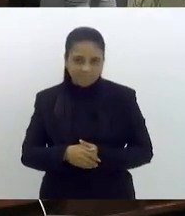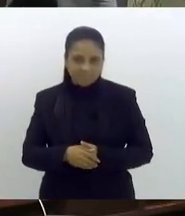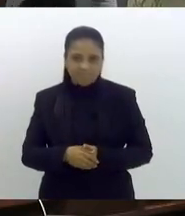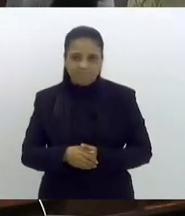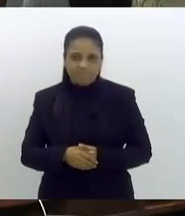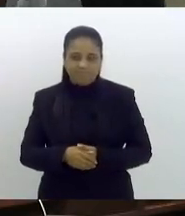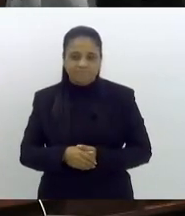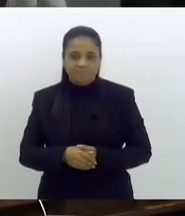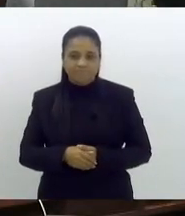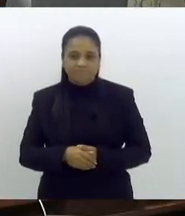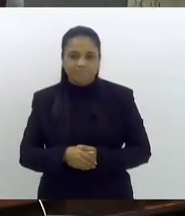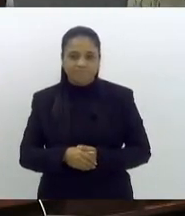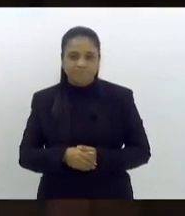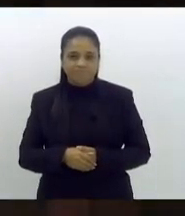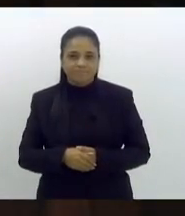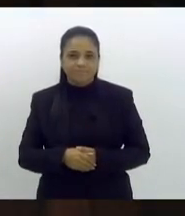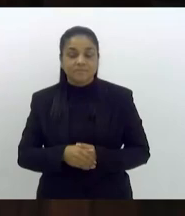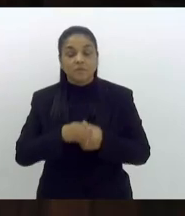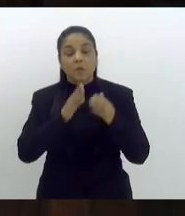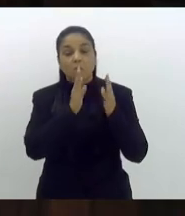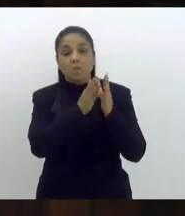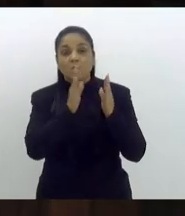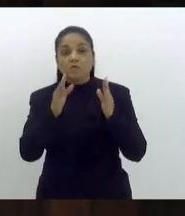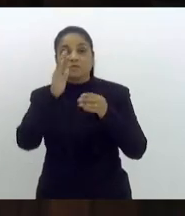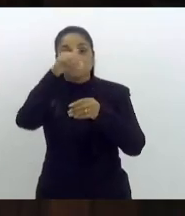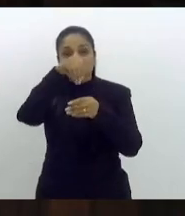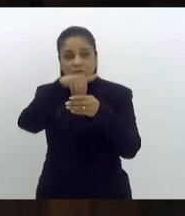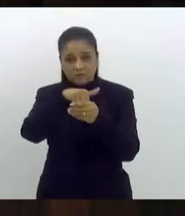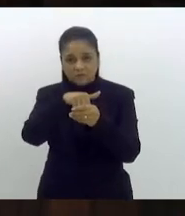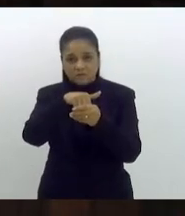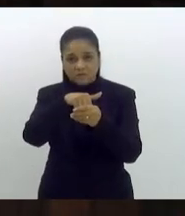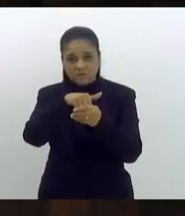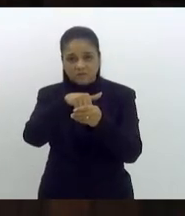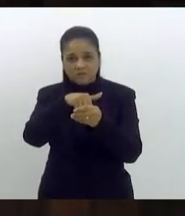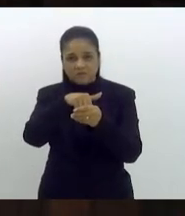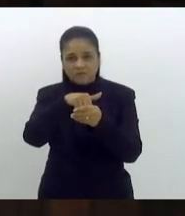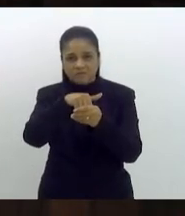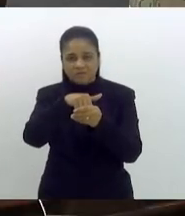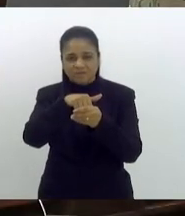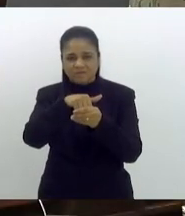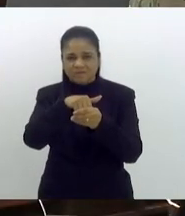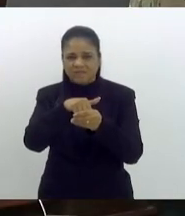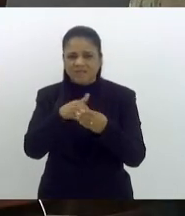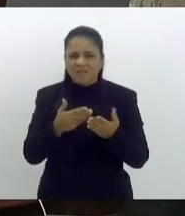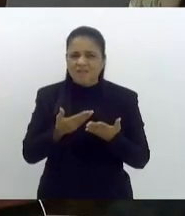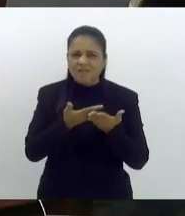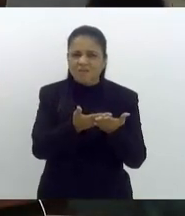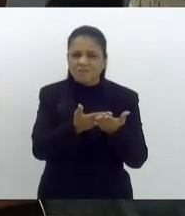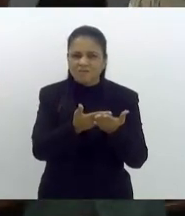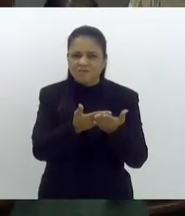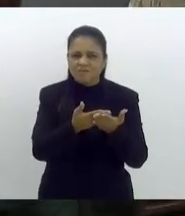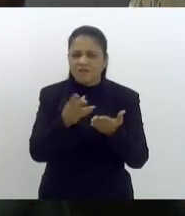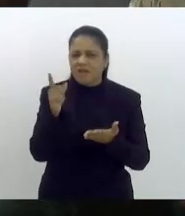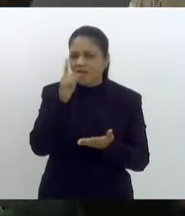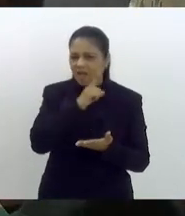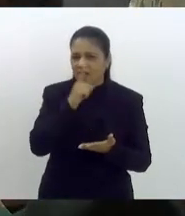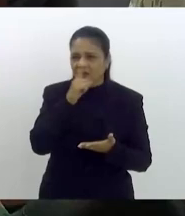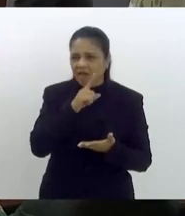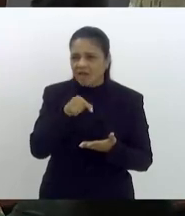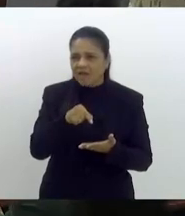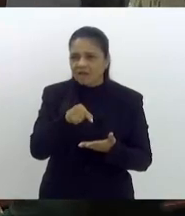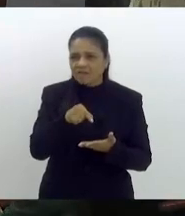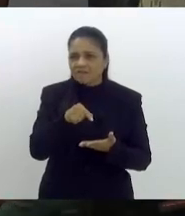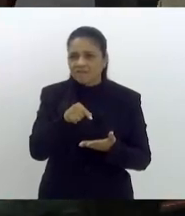minutinho um deputado é nós estamos em processo de votação só que é tem um bloco eu queria